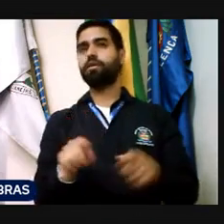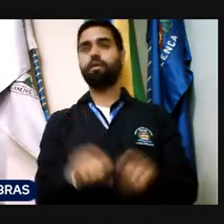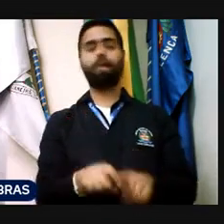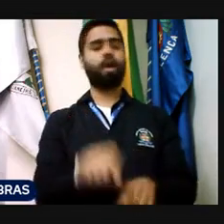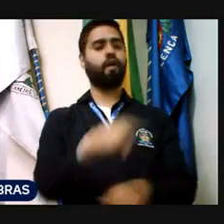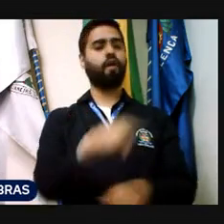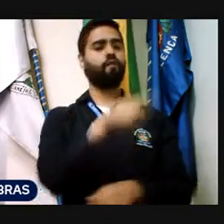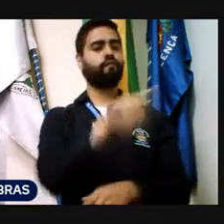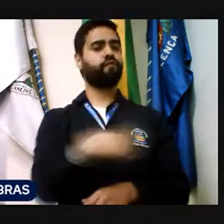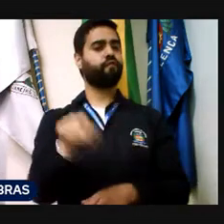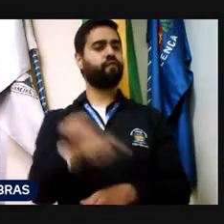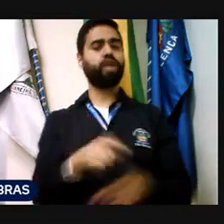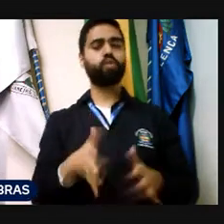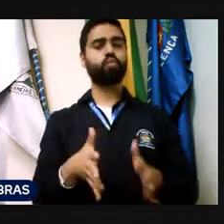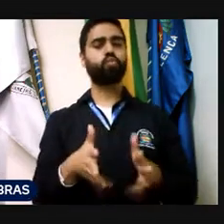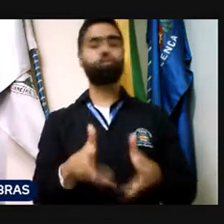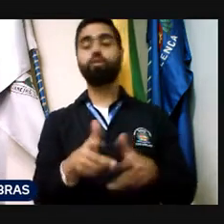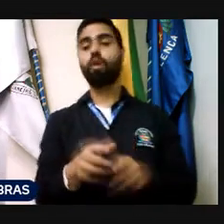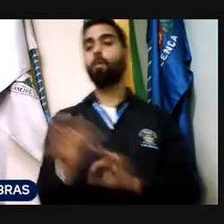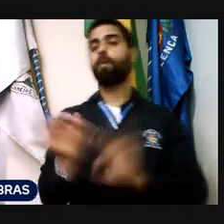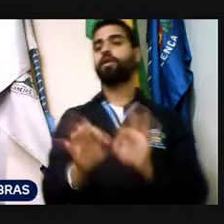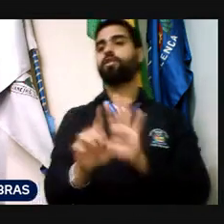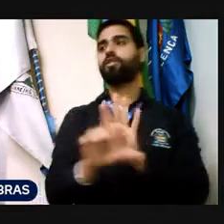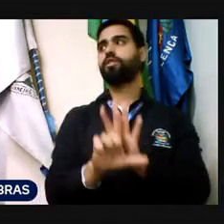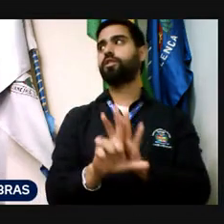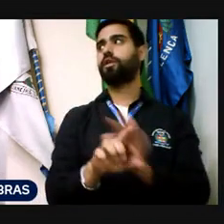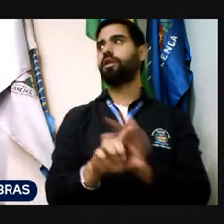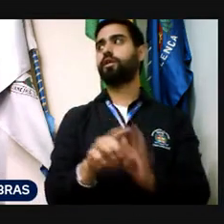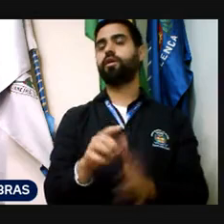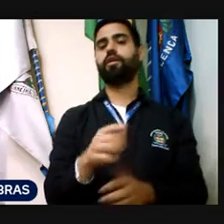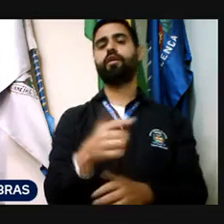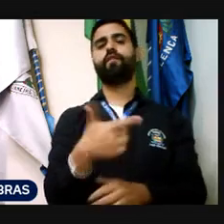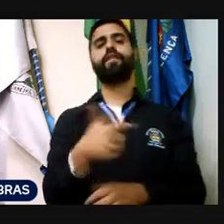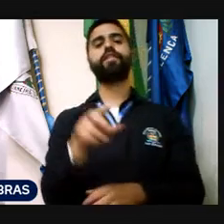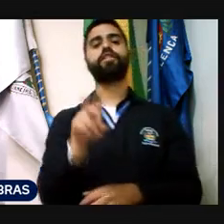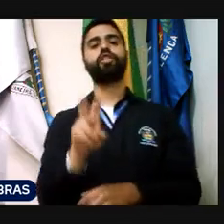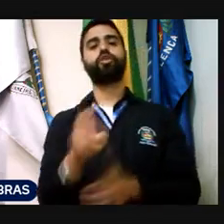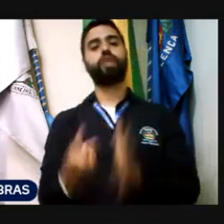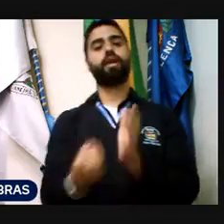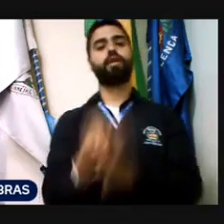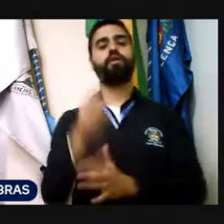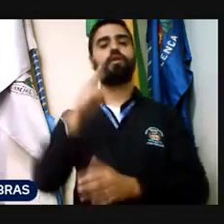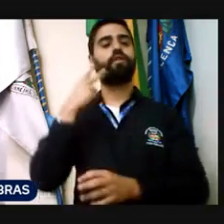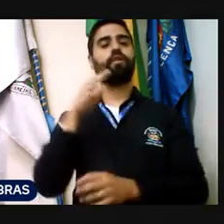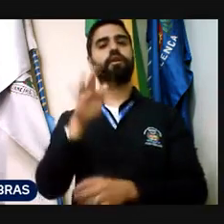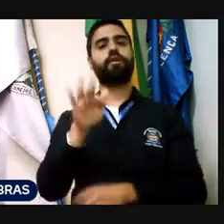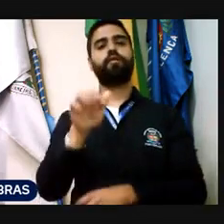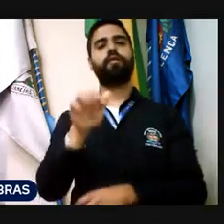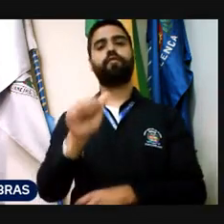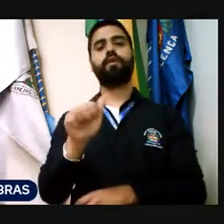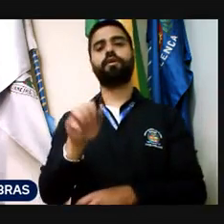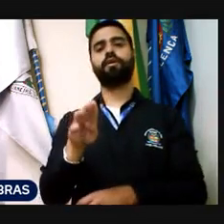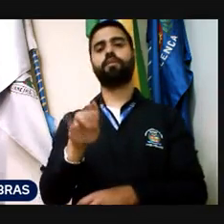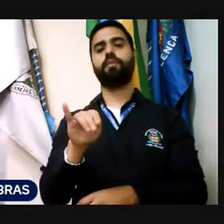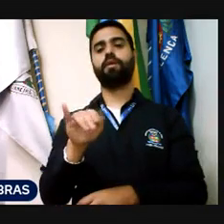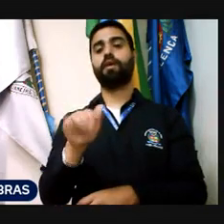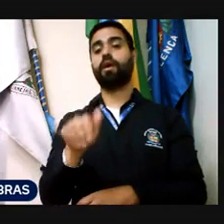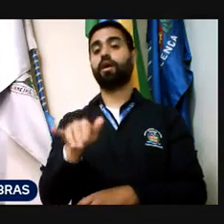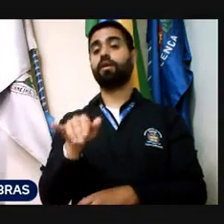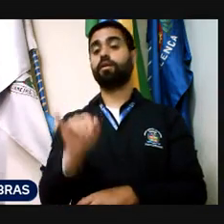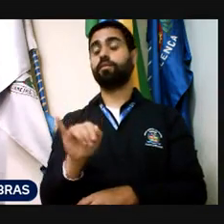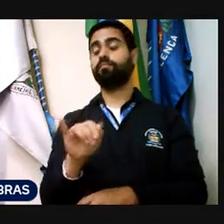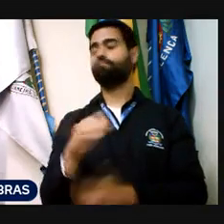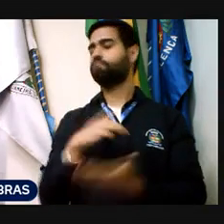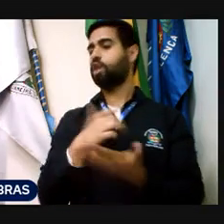tempestivamente veto total ao projeto de lei número 25, de autoria da vereadora Fabiane Vasconcelos, com base nos seguintes